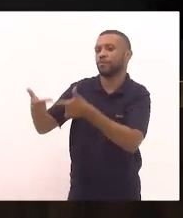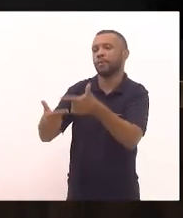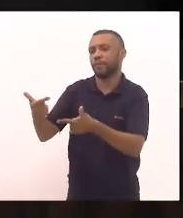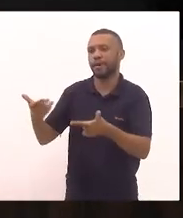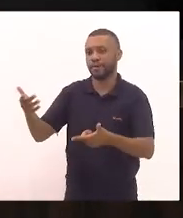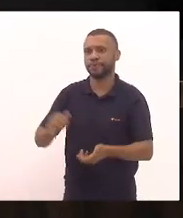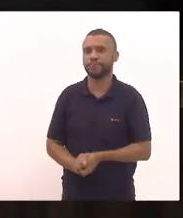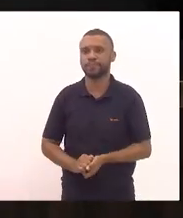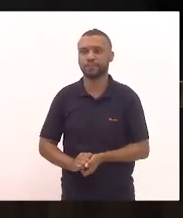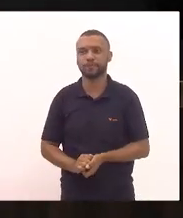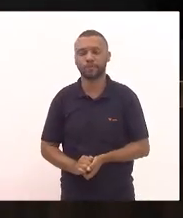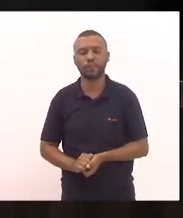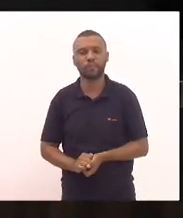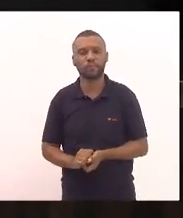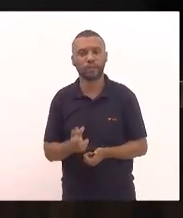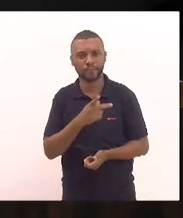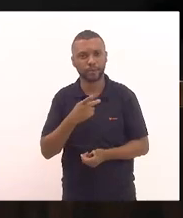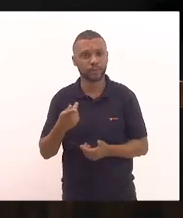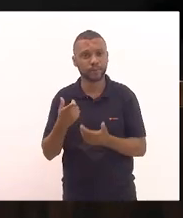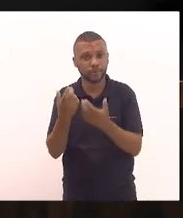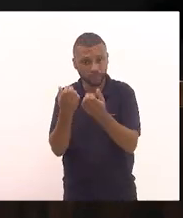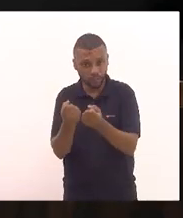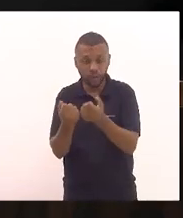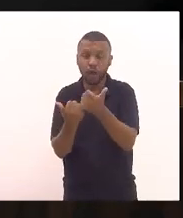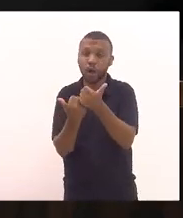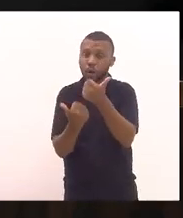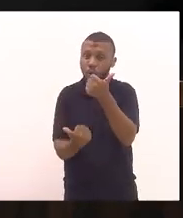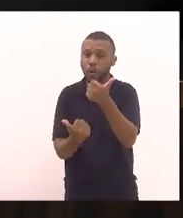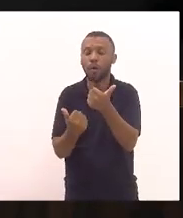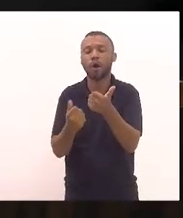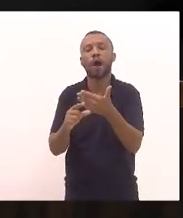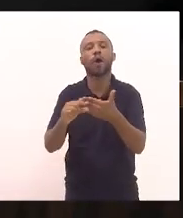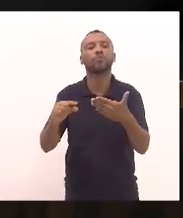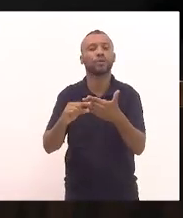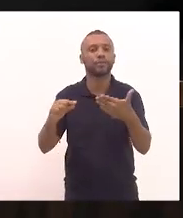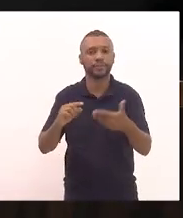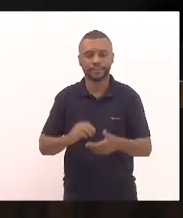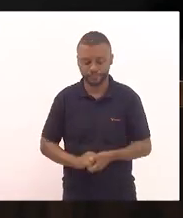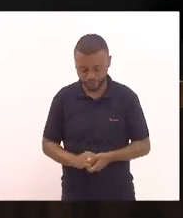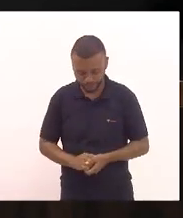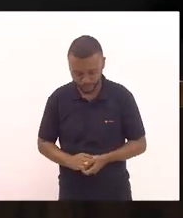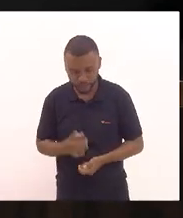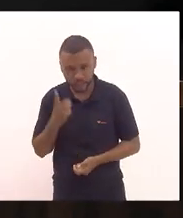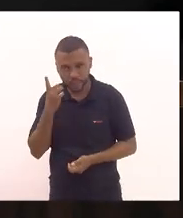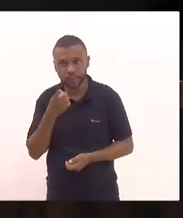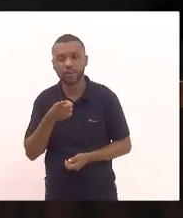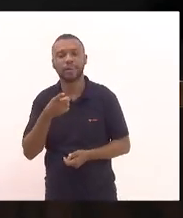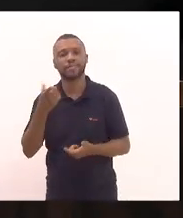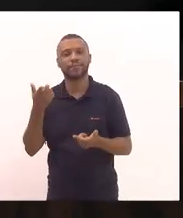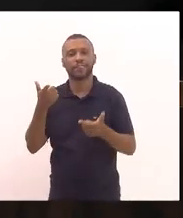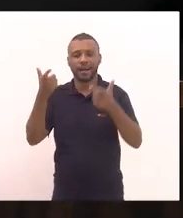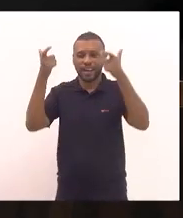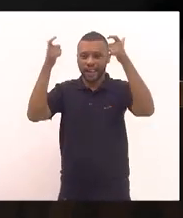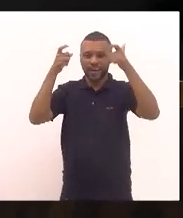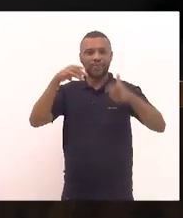Presidência, acolhe coautoria. Deputado, coautoria. Deputado Rei de Madureira, Dionísio